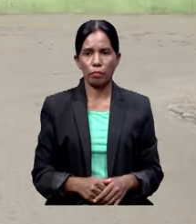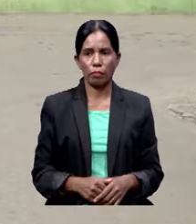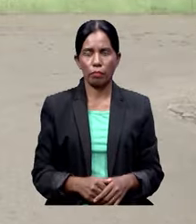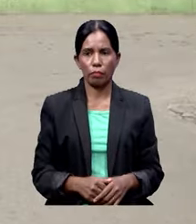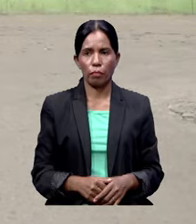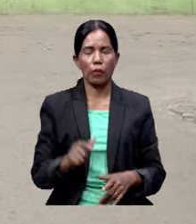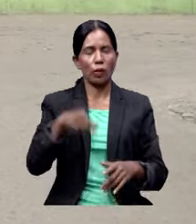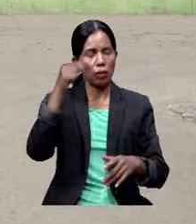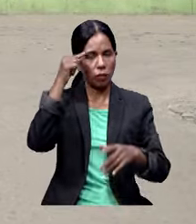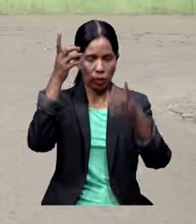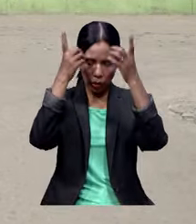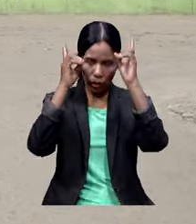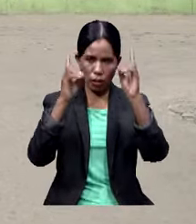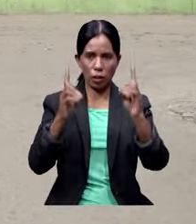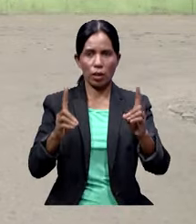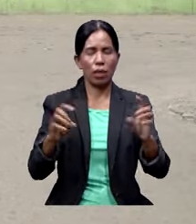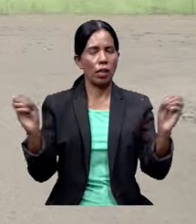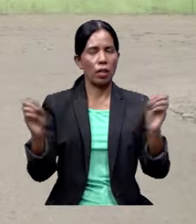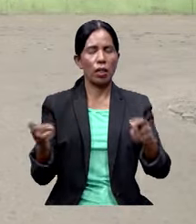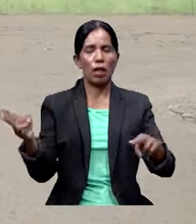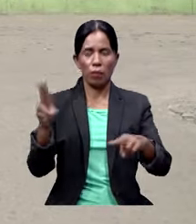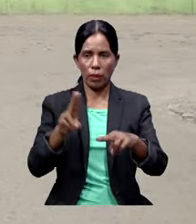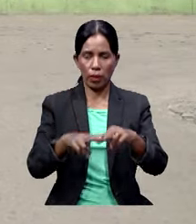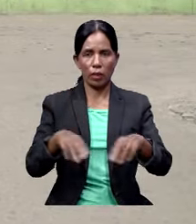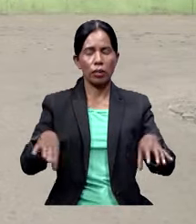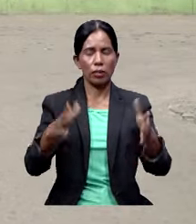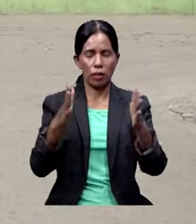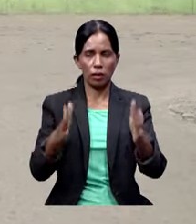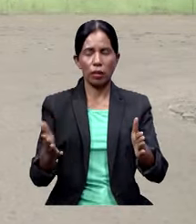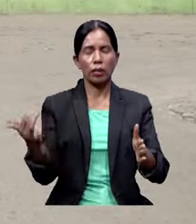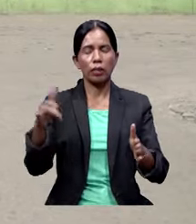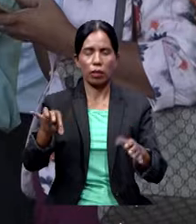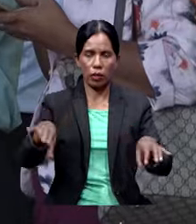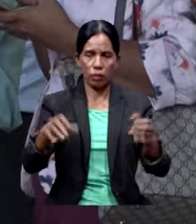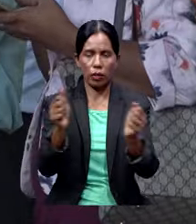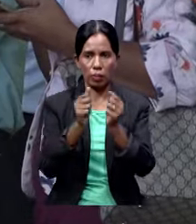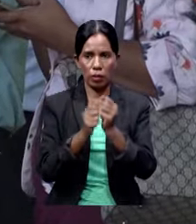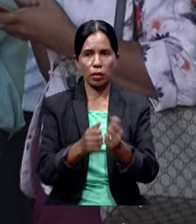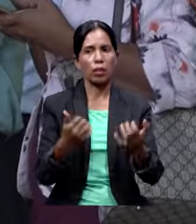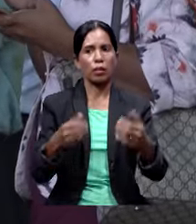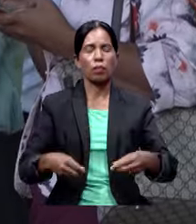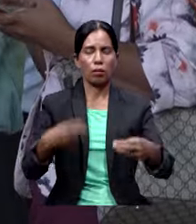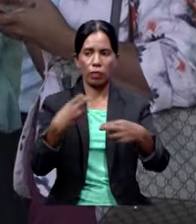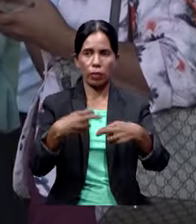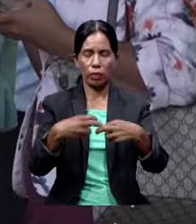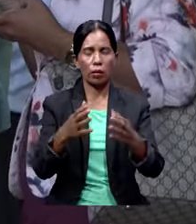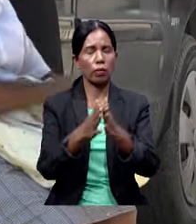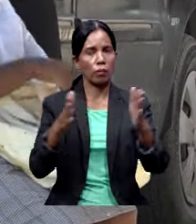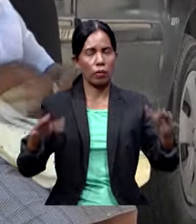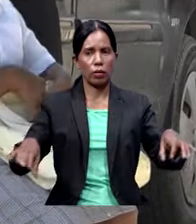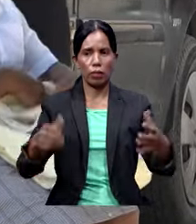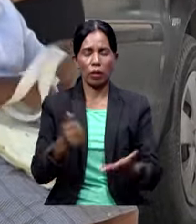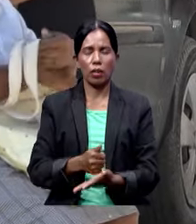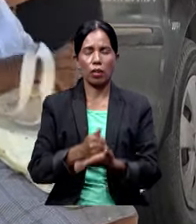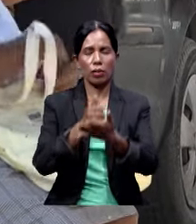Hafoin governo da CIA decide la estende pessoal saúde contratado sira ni contrato, ida ne fo impacto ba serviço atendimento